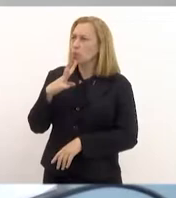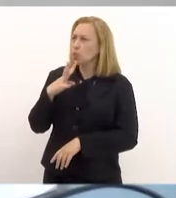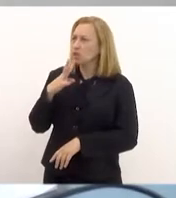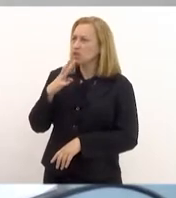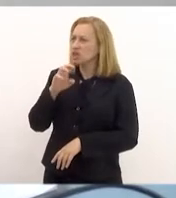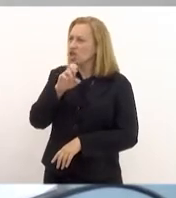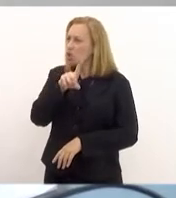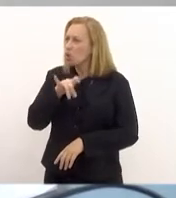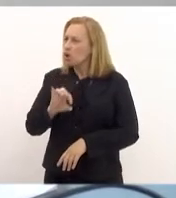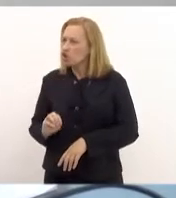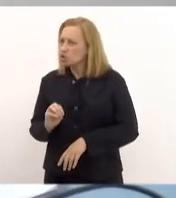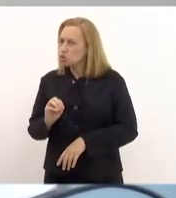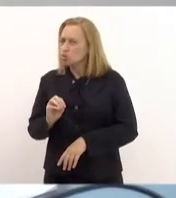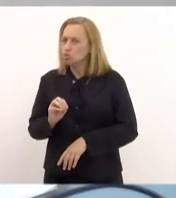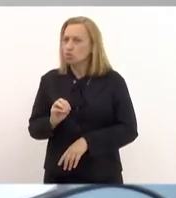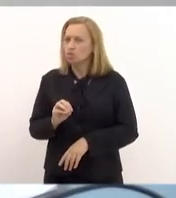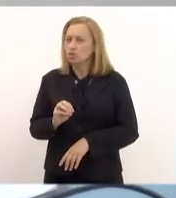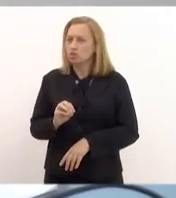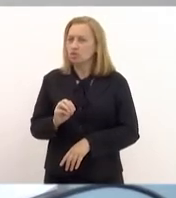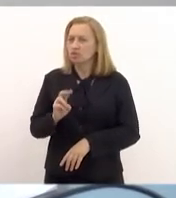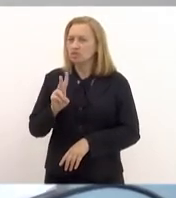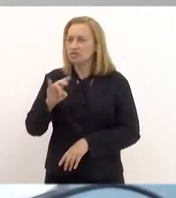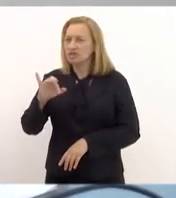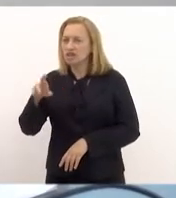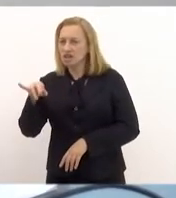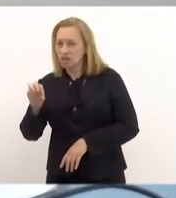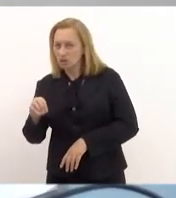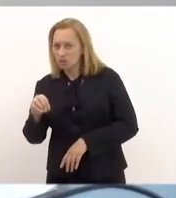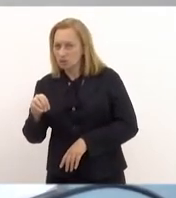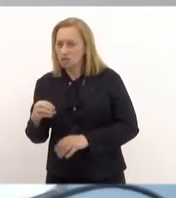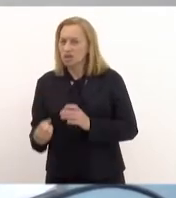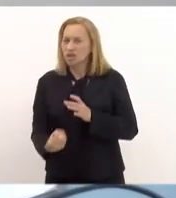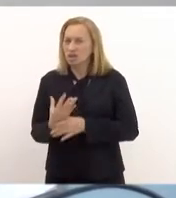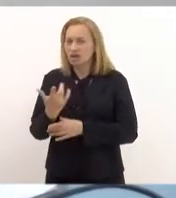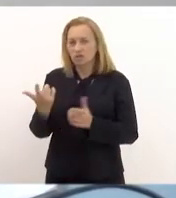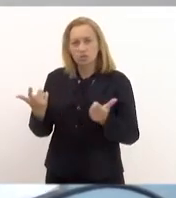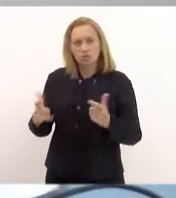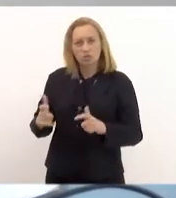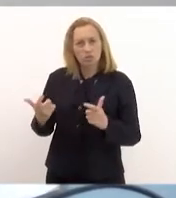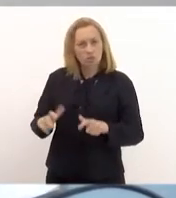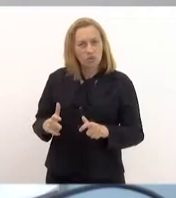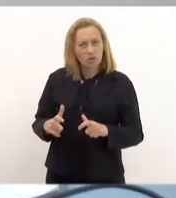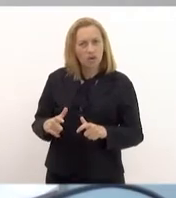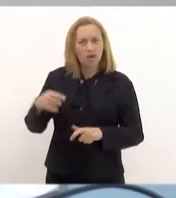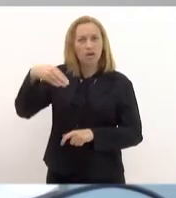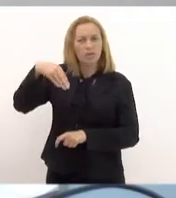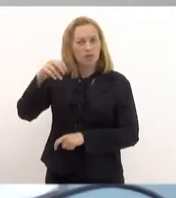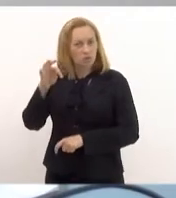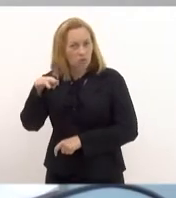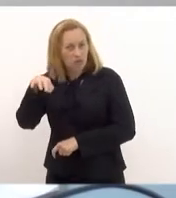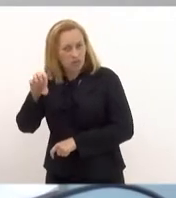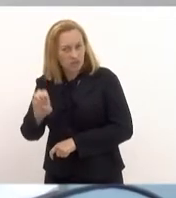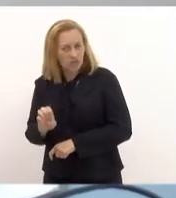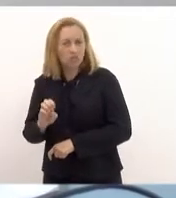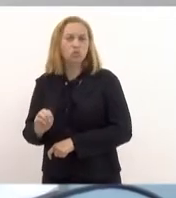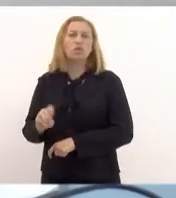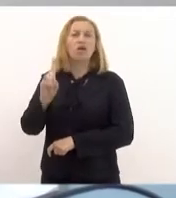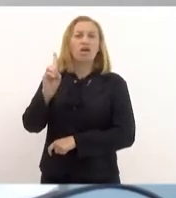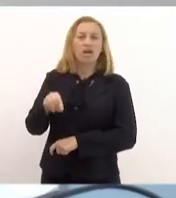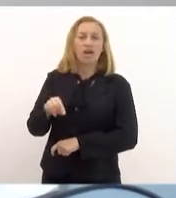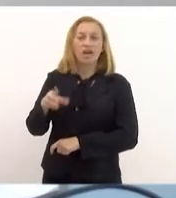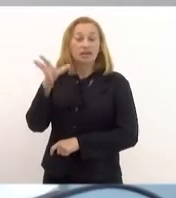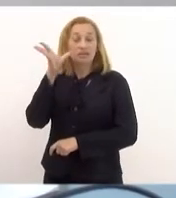eixo viário lá instalado, que sendo um eixo metropolitano, é de